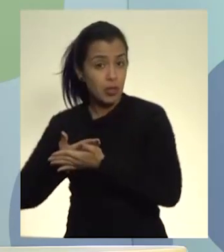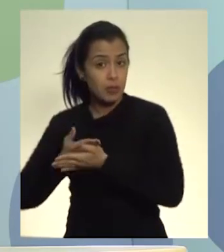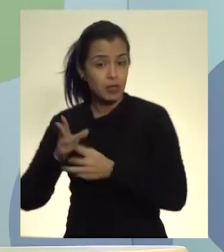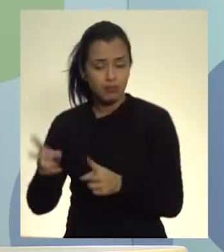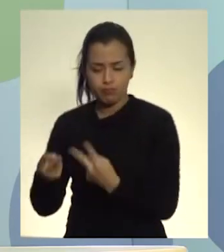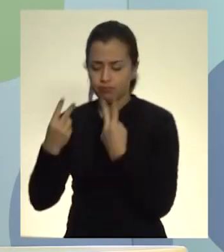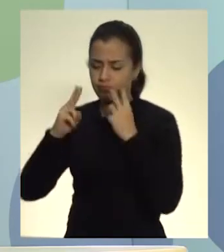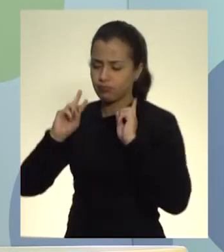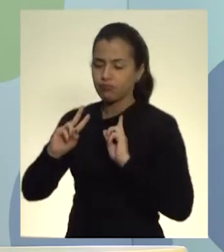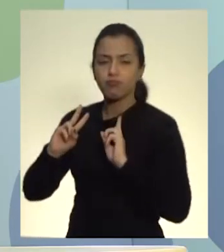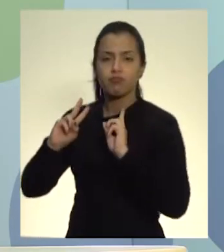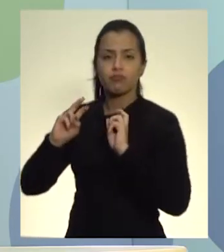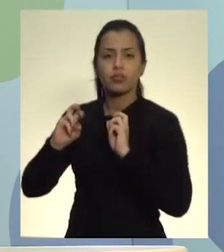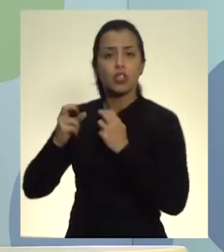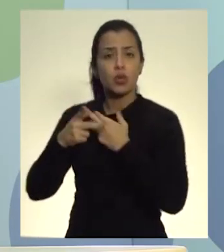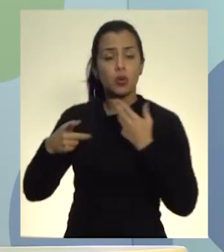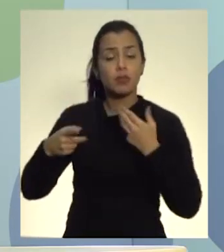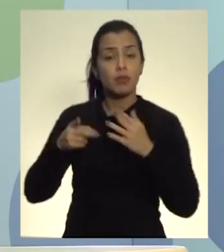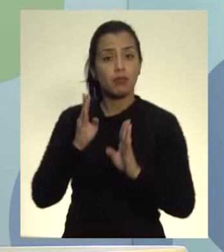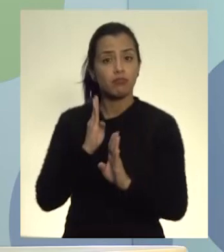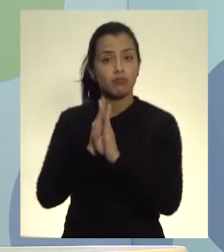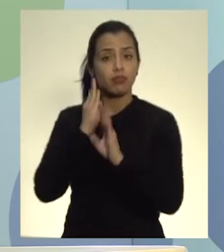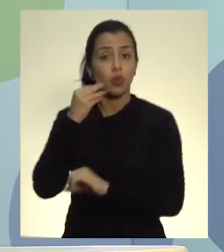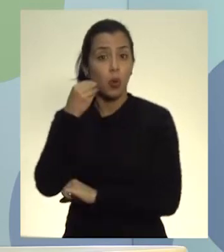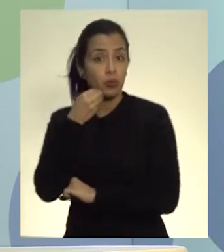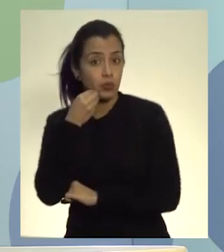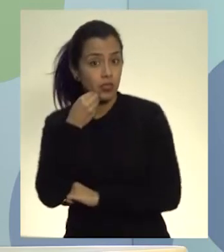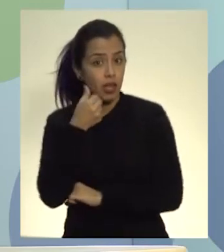olhar, enxergar oportunidades, tá certo?